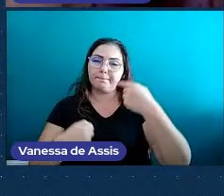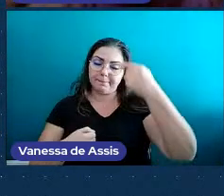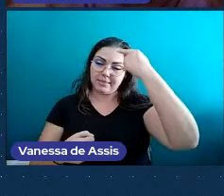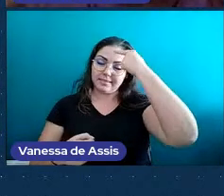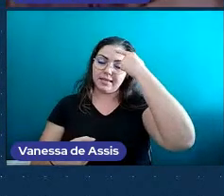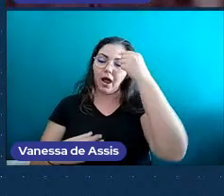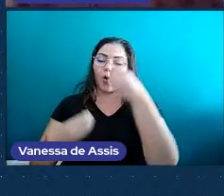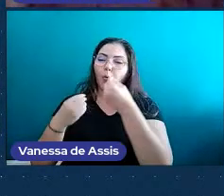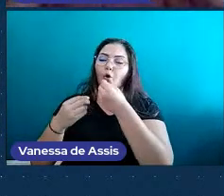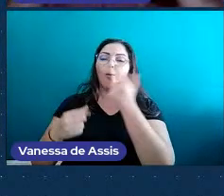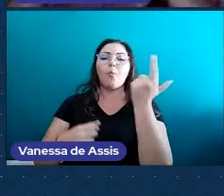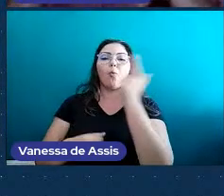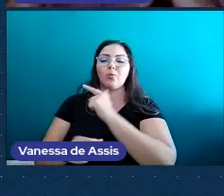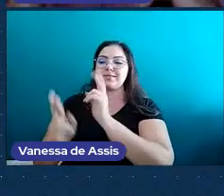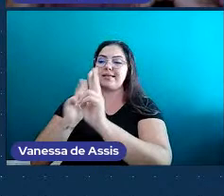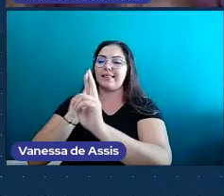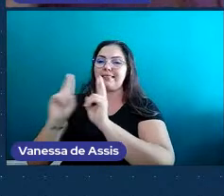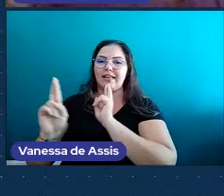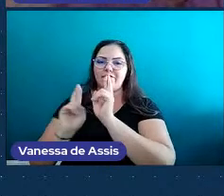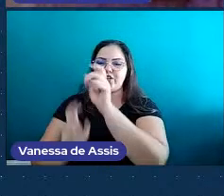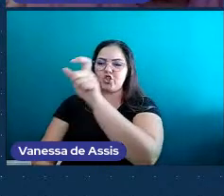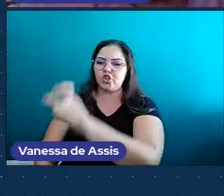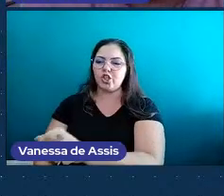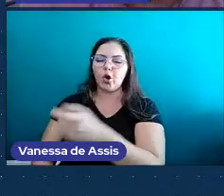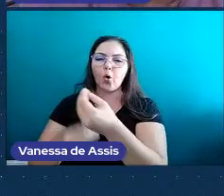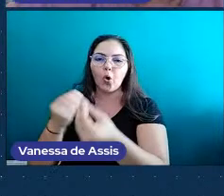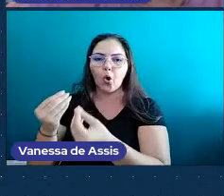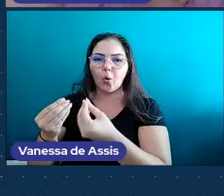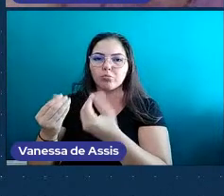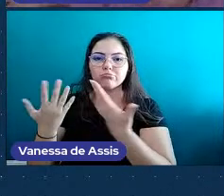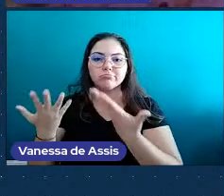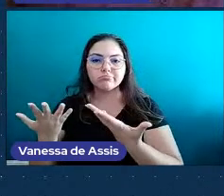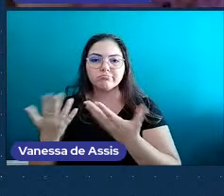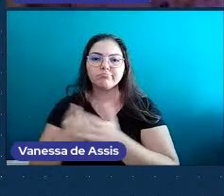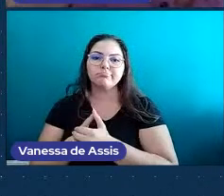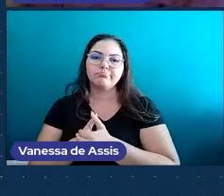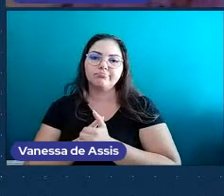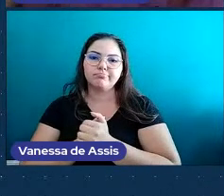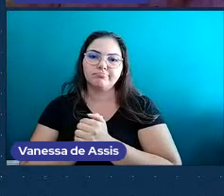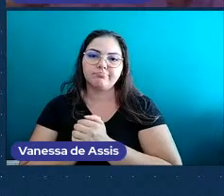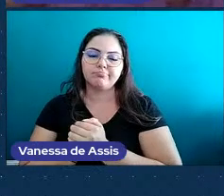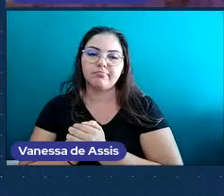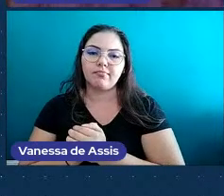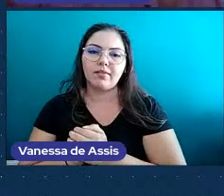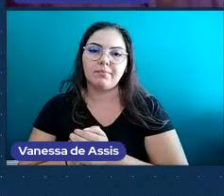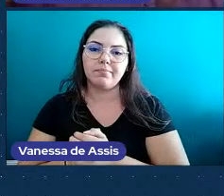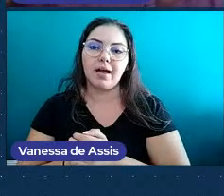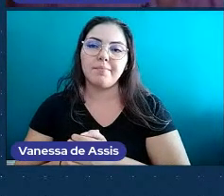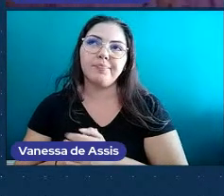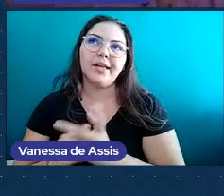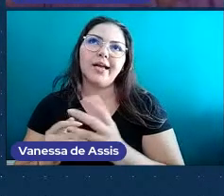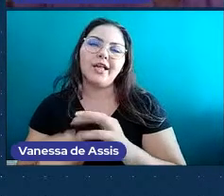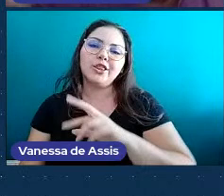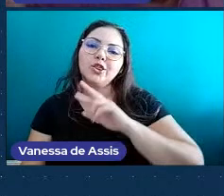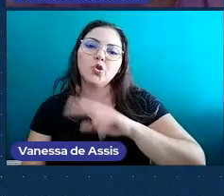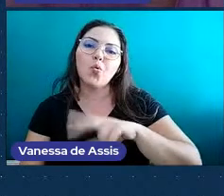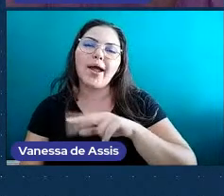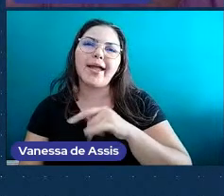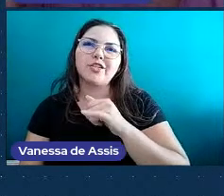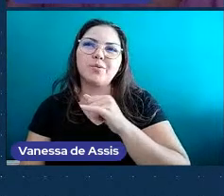isso vai acontecer. Então, não significa dizer que vai acontecer exatamente como eu estou prevendo, mas eu já